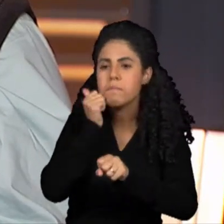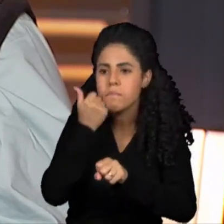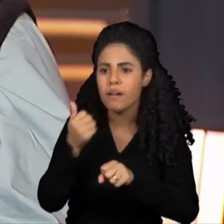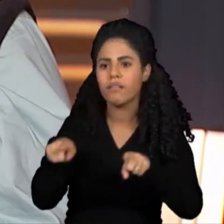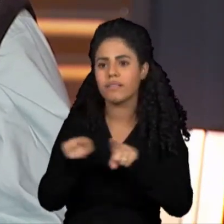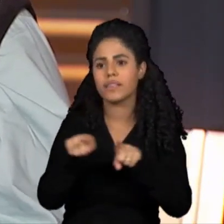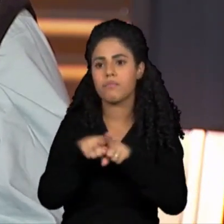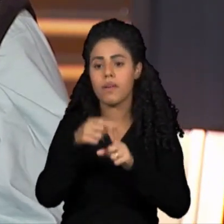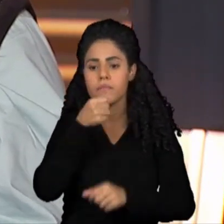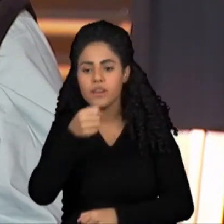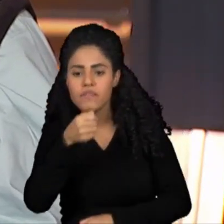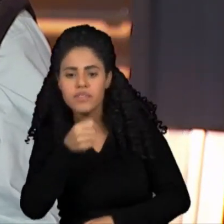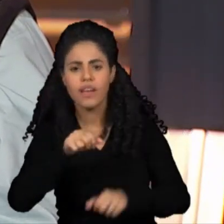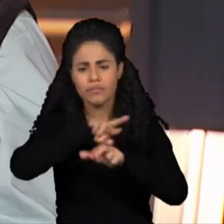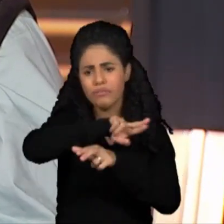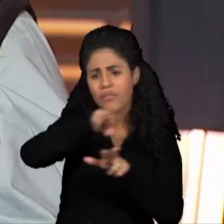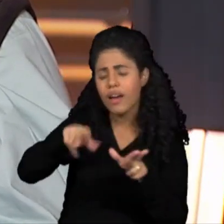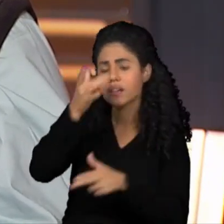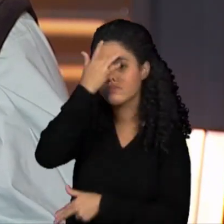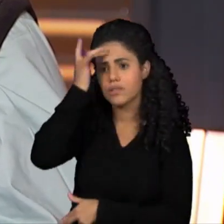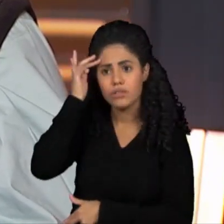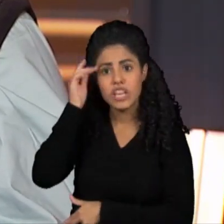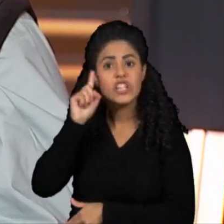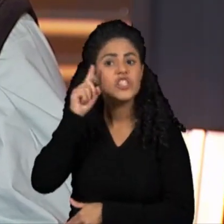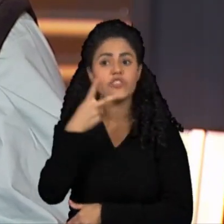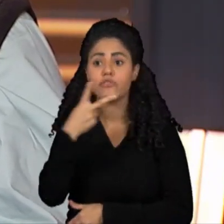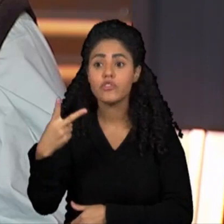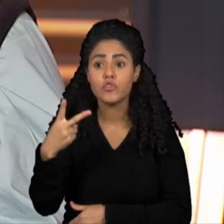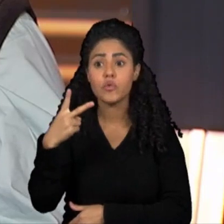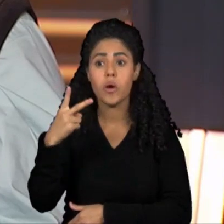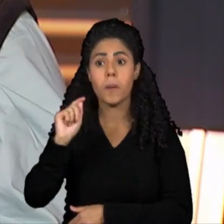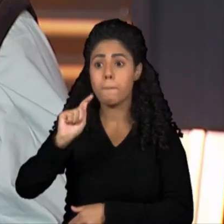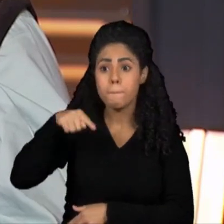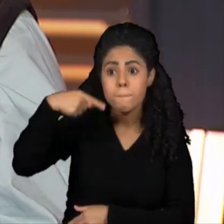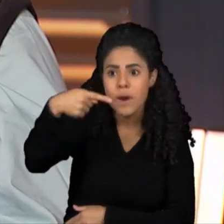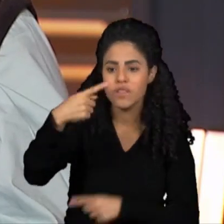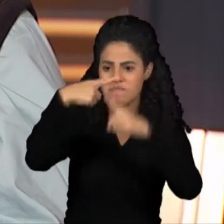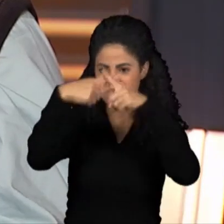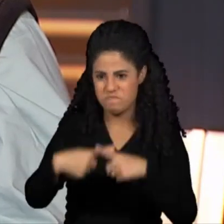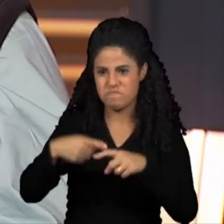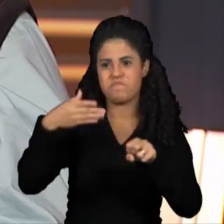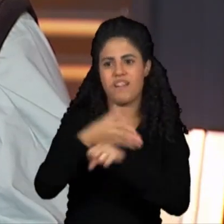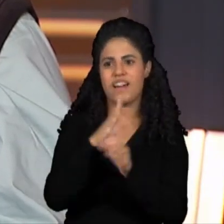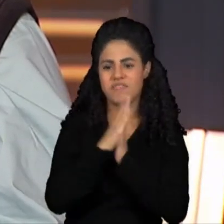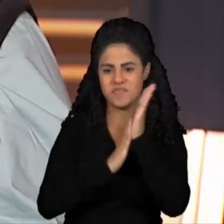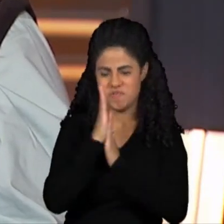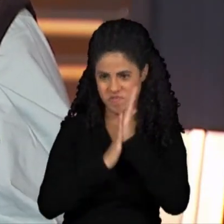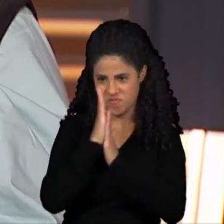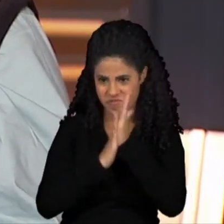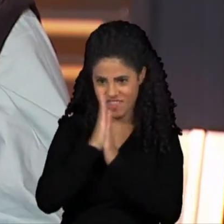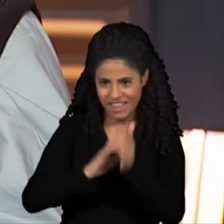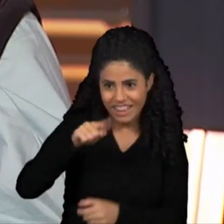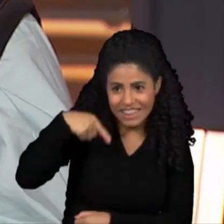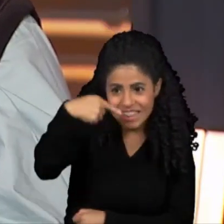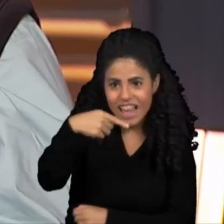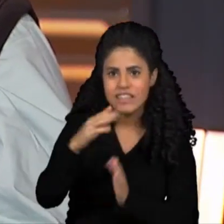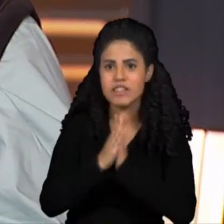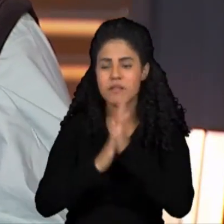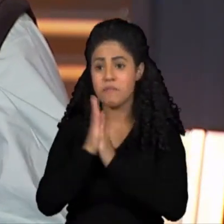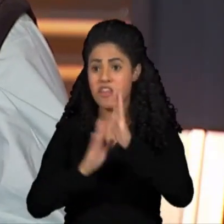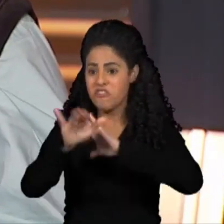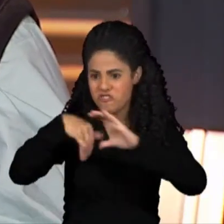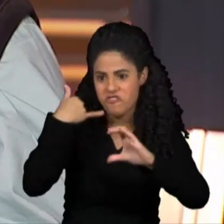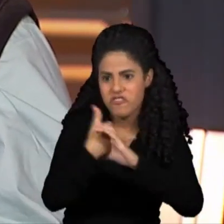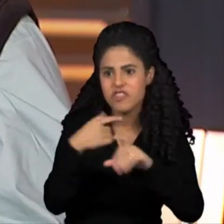entrevistado para mim dia 22 próximo campeonato Então por enquanto o próximo campeonato Talvez o próximo vídeo no